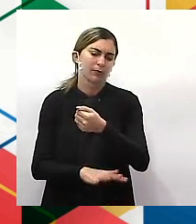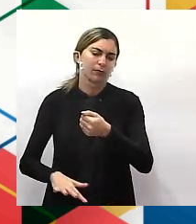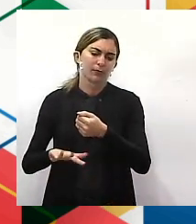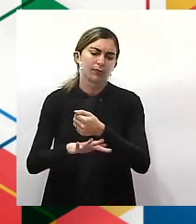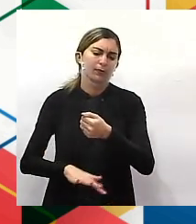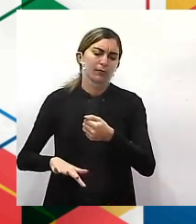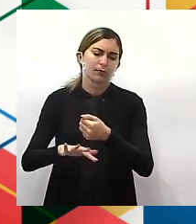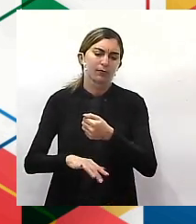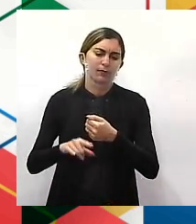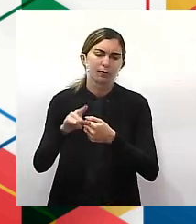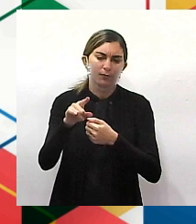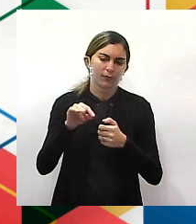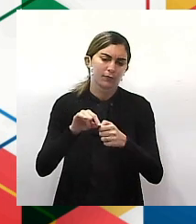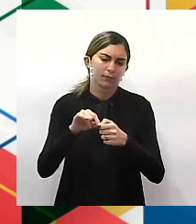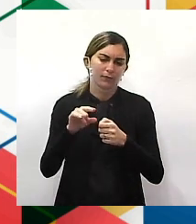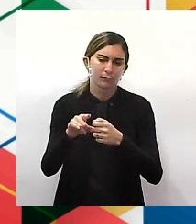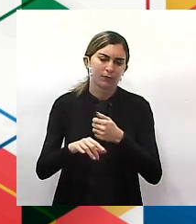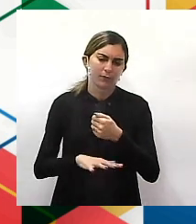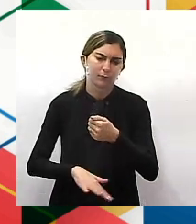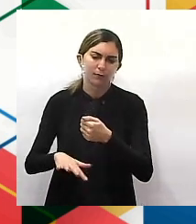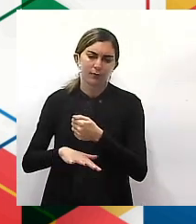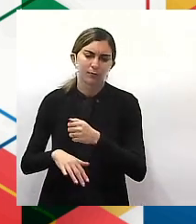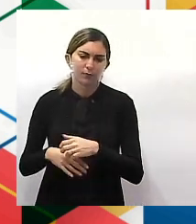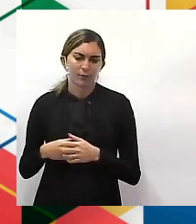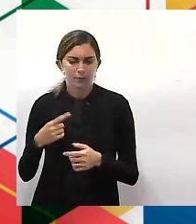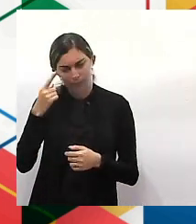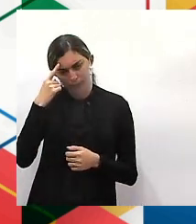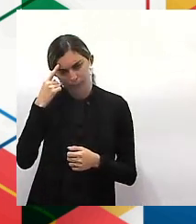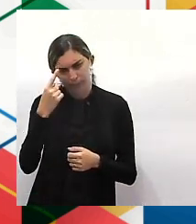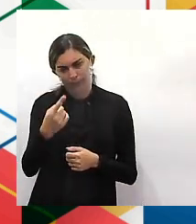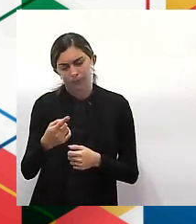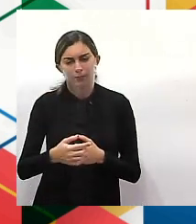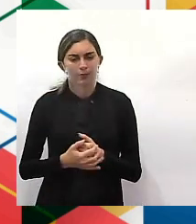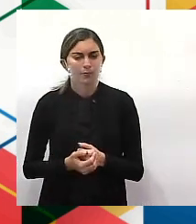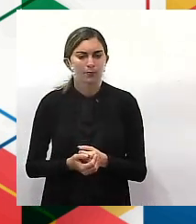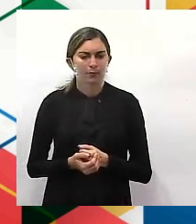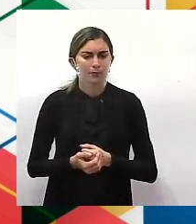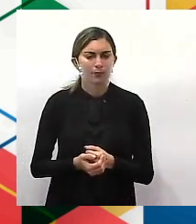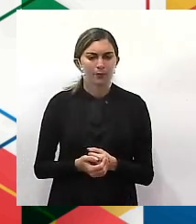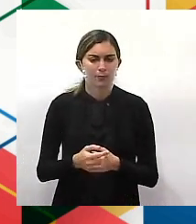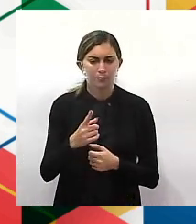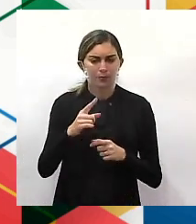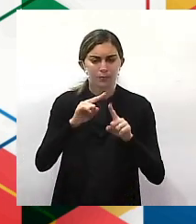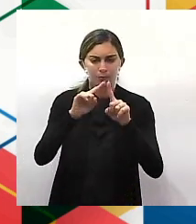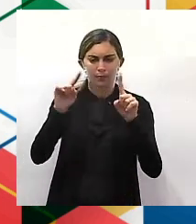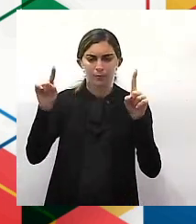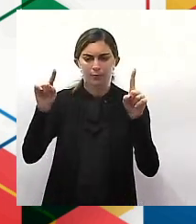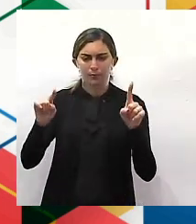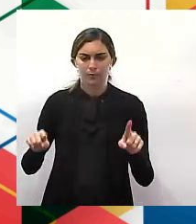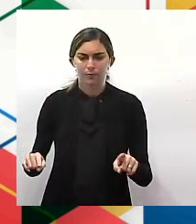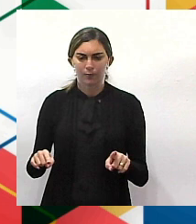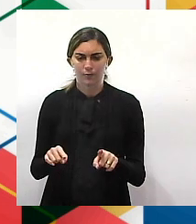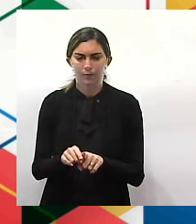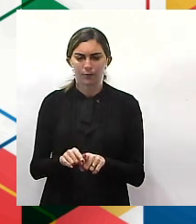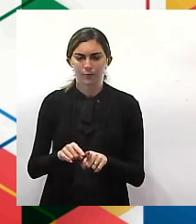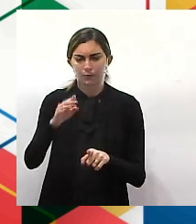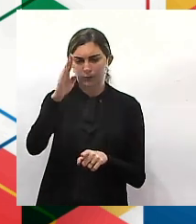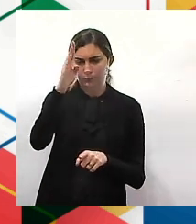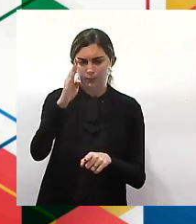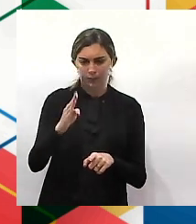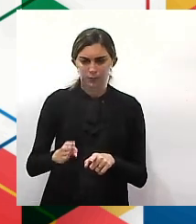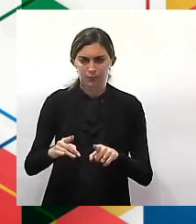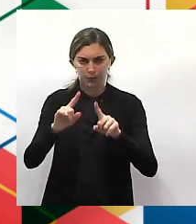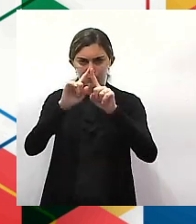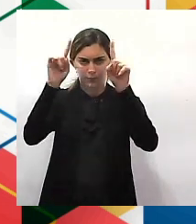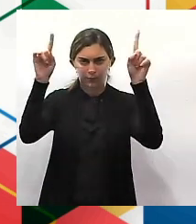triângulo? O que é que você vai fazer aqui para calcular? Imagine aqui, ó, um retângulo, fechando tudo aqui, ó. Tá